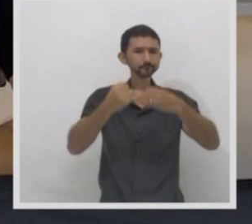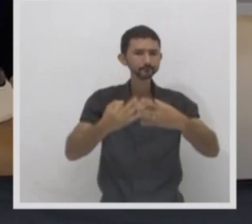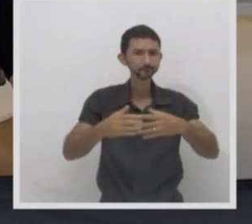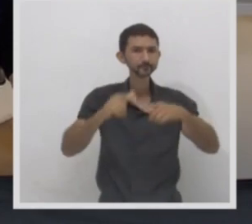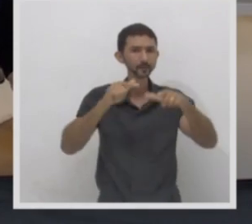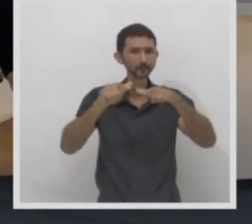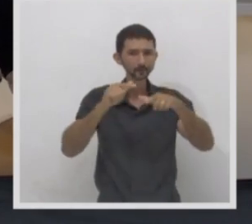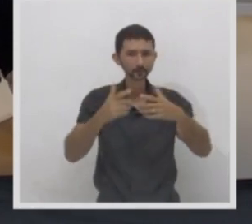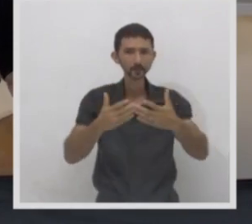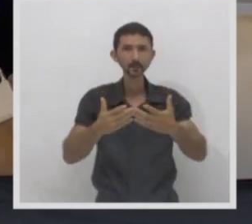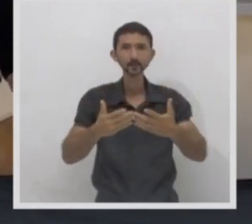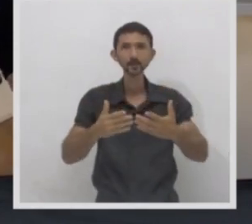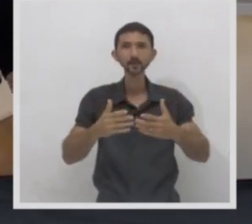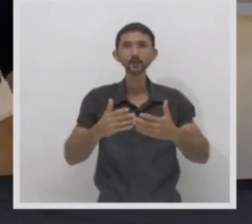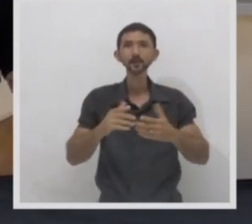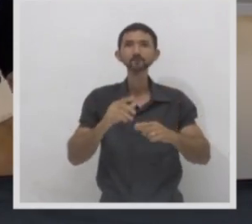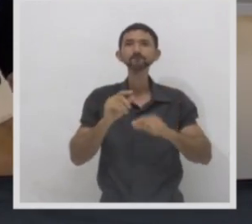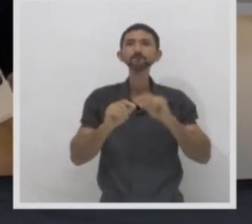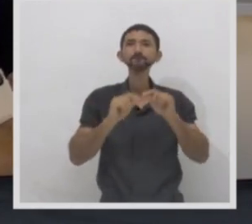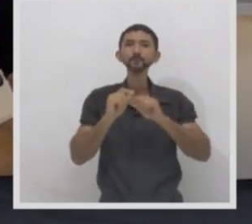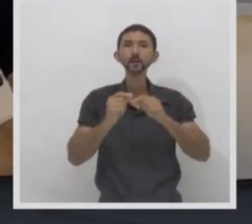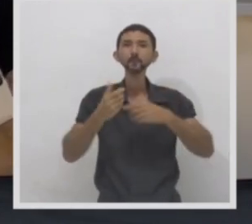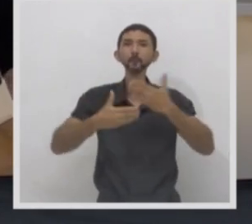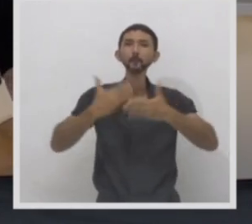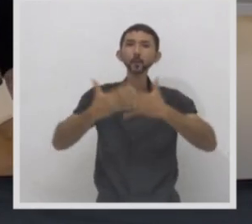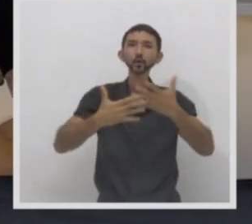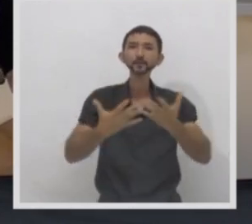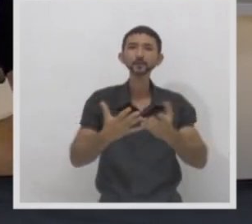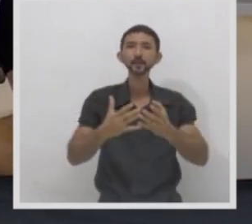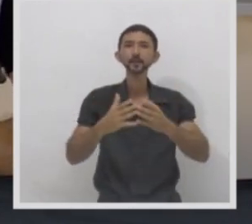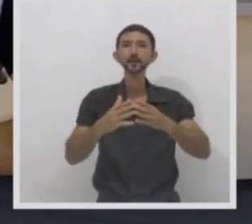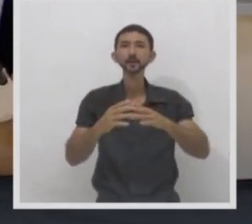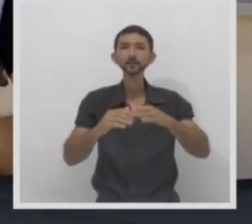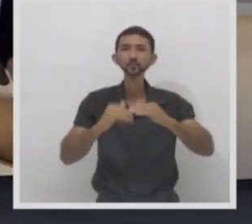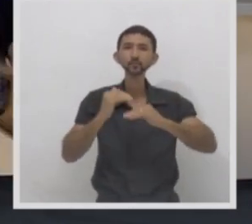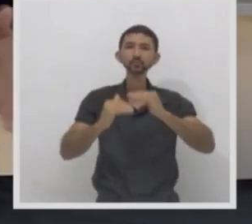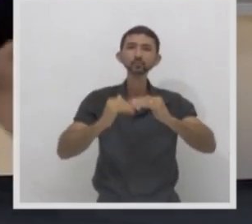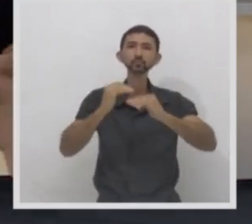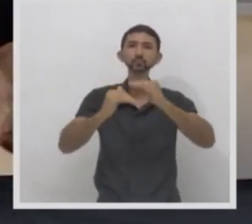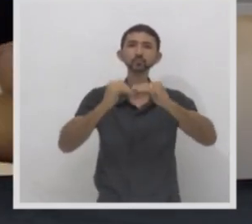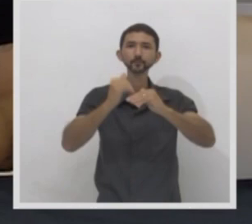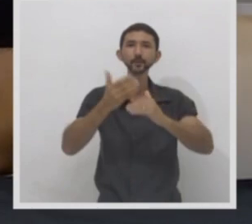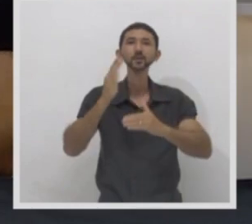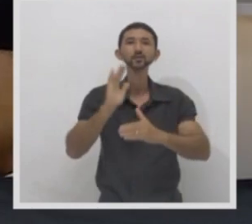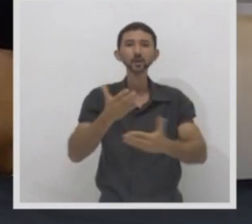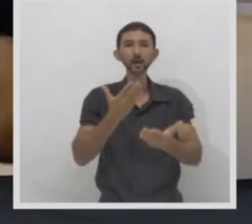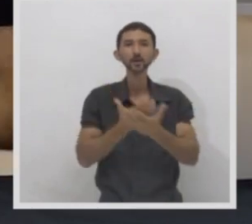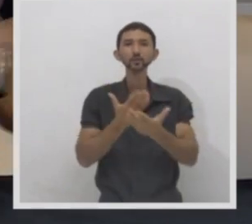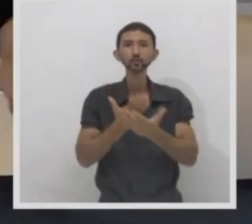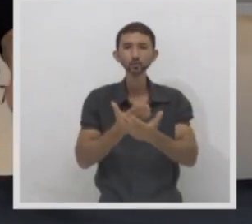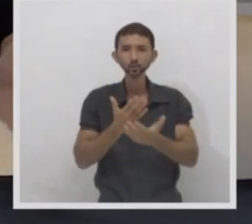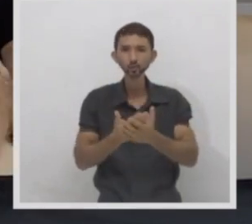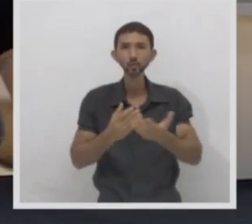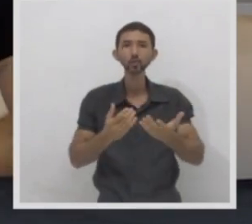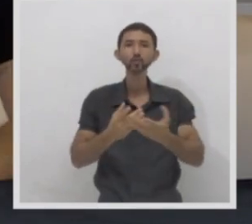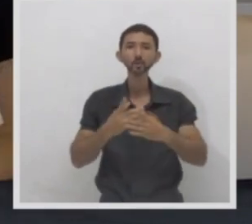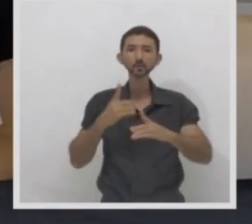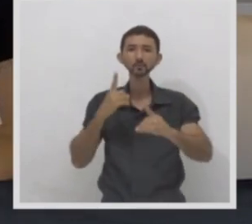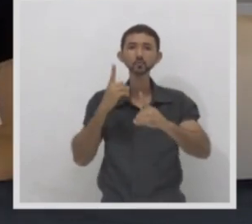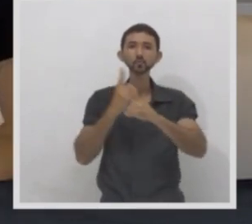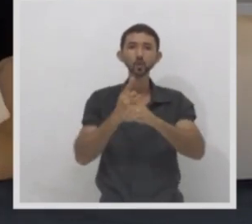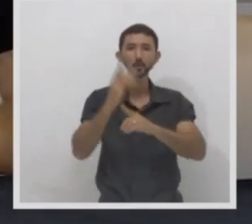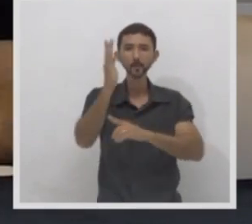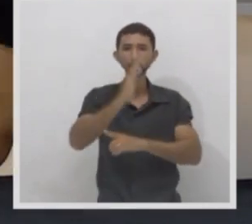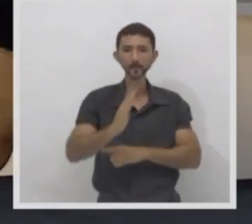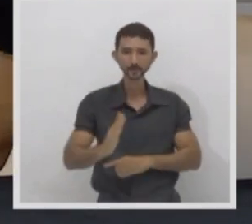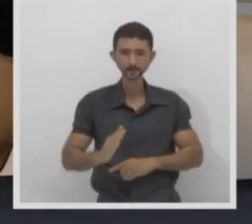tá, é que esse processo de formação, que vocês já devem ter estudado como descobrimento do Brasil,